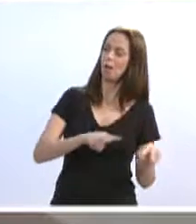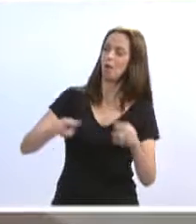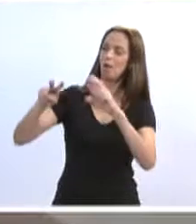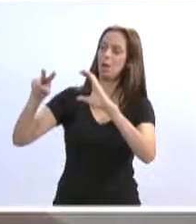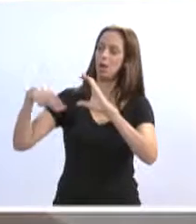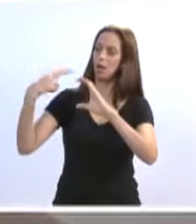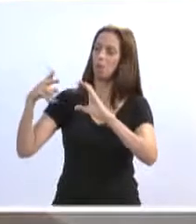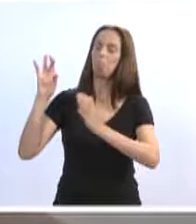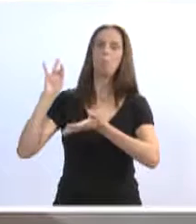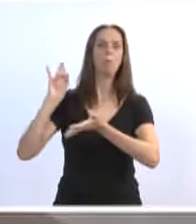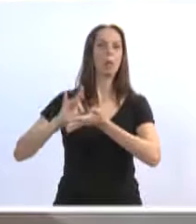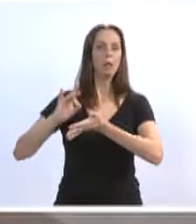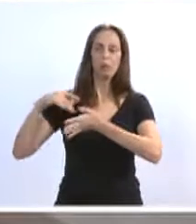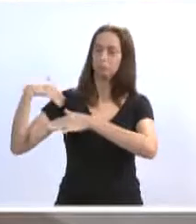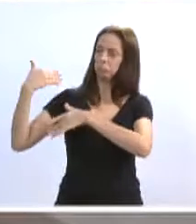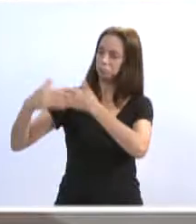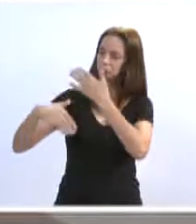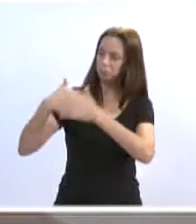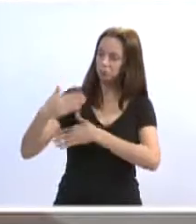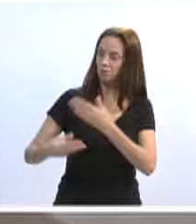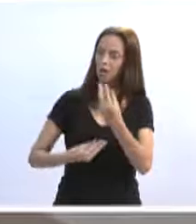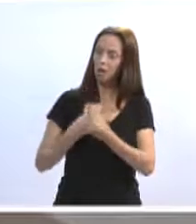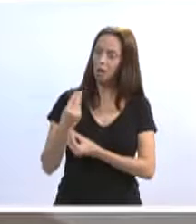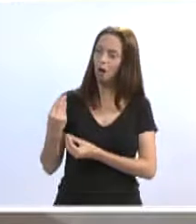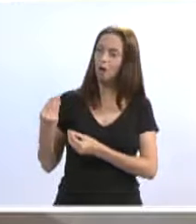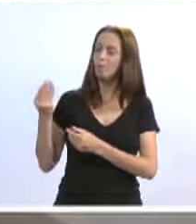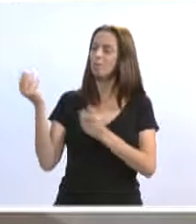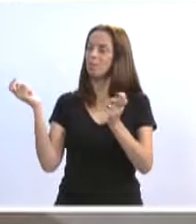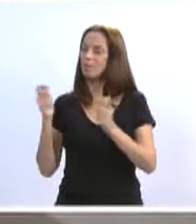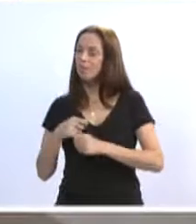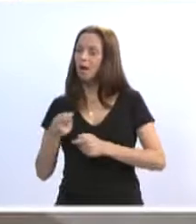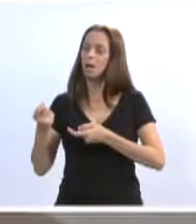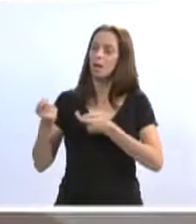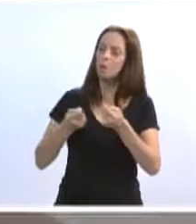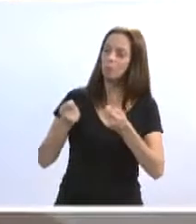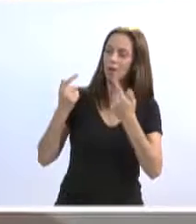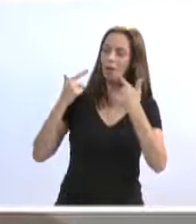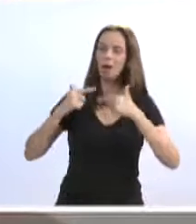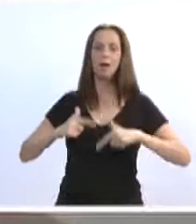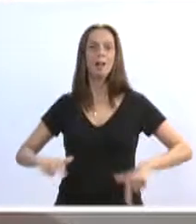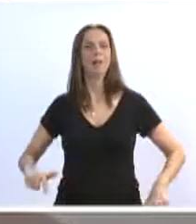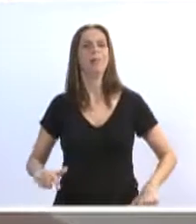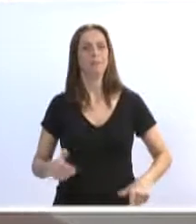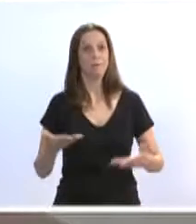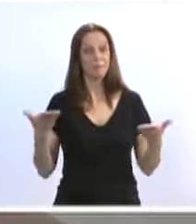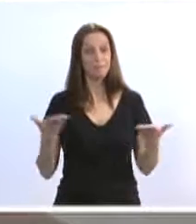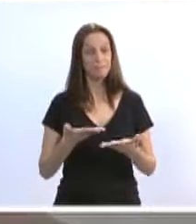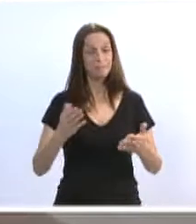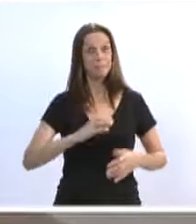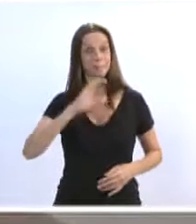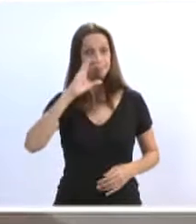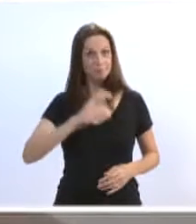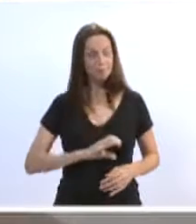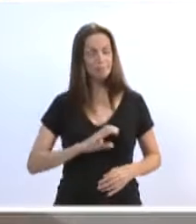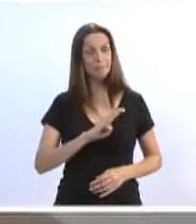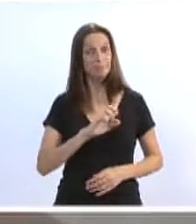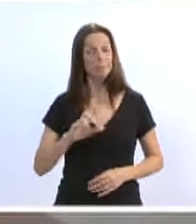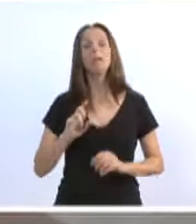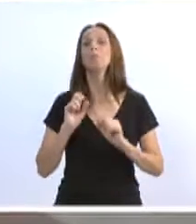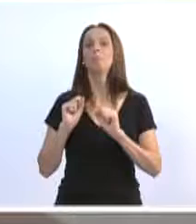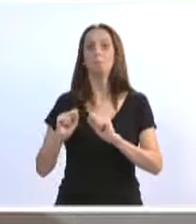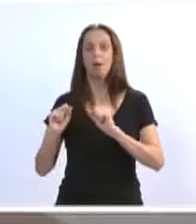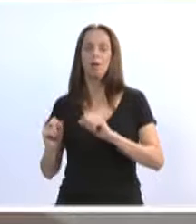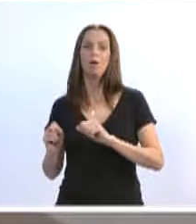forma avançada, meios de transparência e de controle social. Hoje o cidadão blumenauense pode, por meio